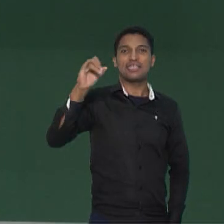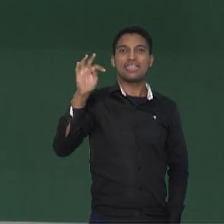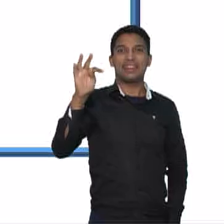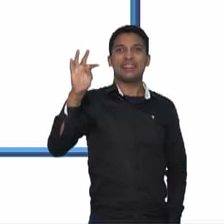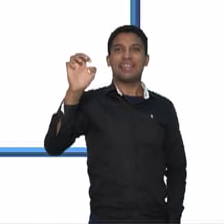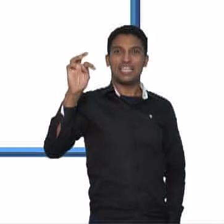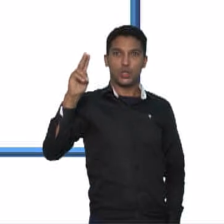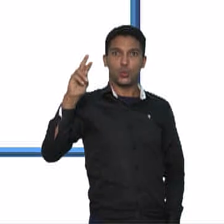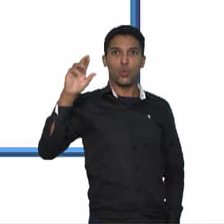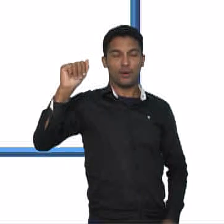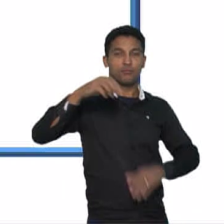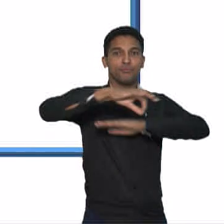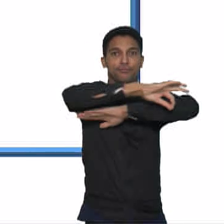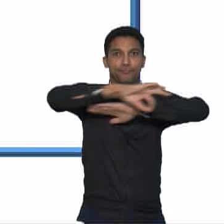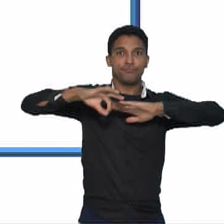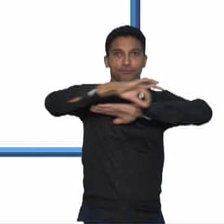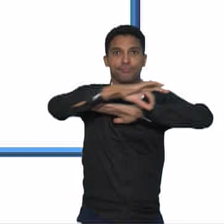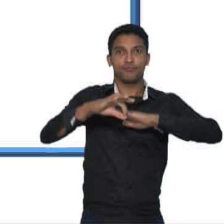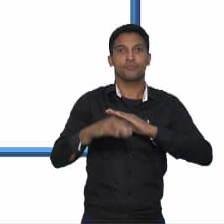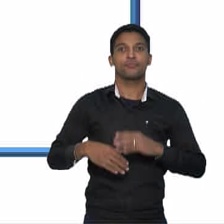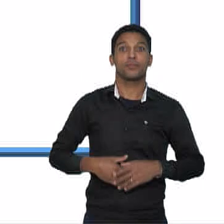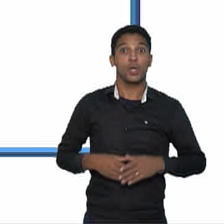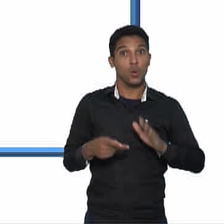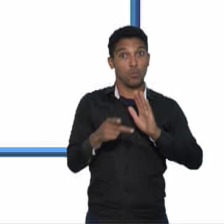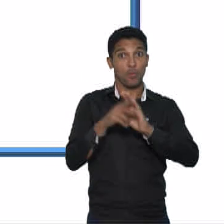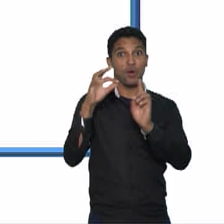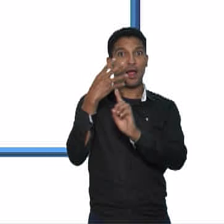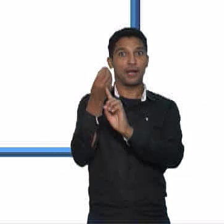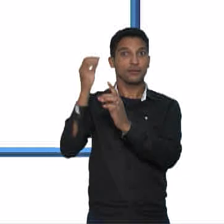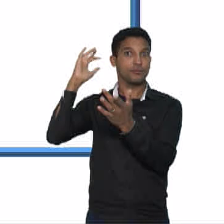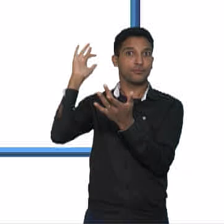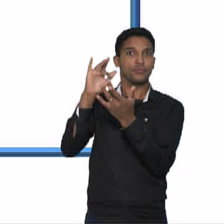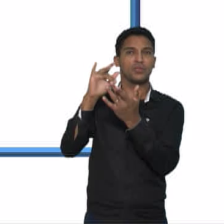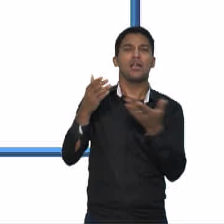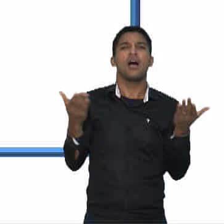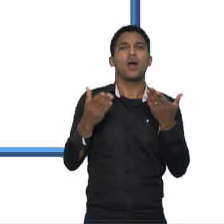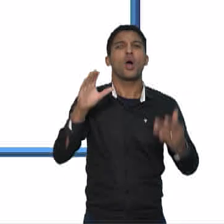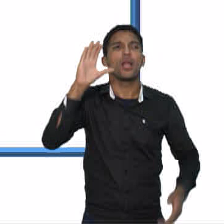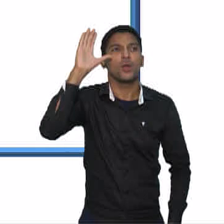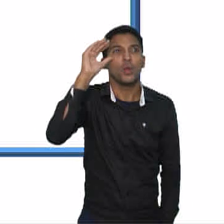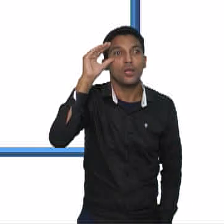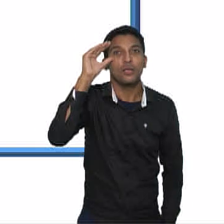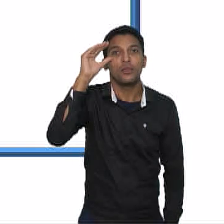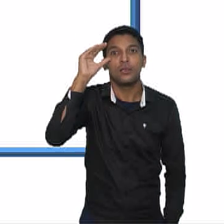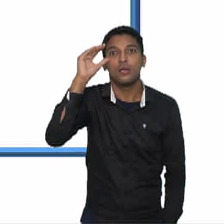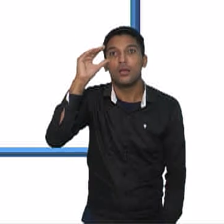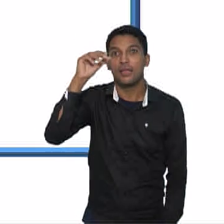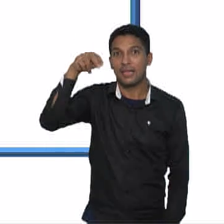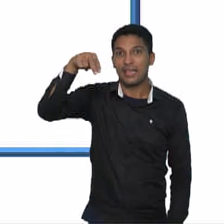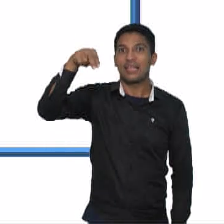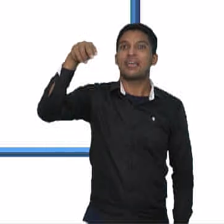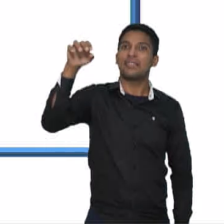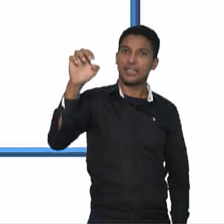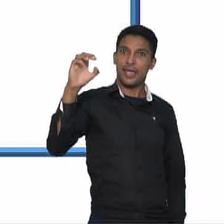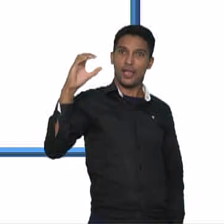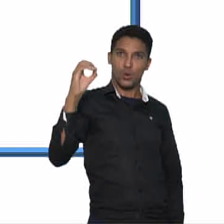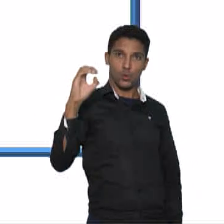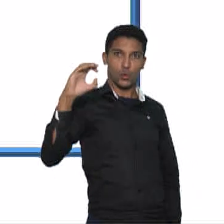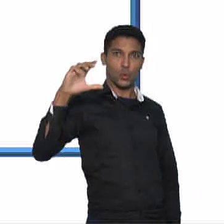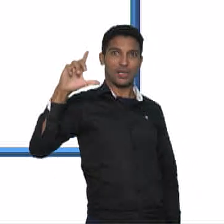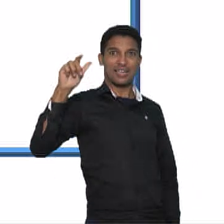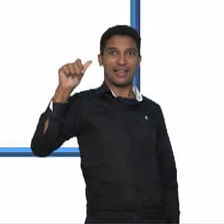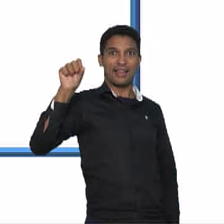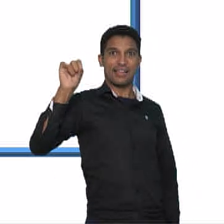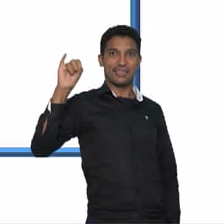neoclassicismo, pessoal. O termo neoclássico foi criado no século XIX para denunciar o vazio e a